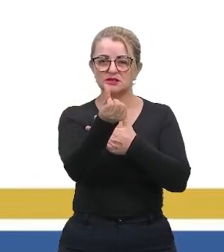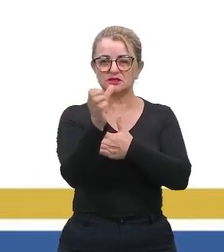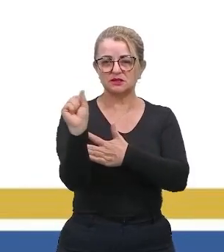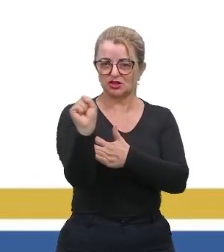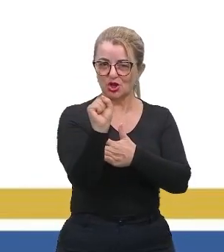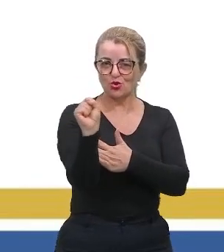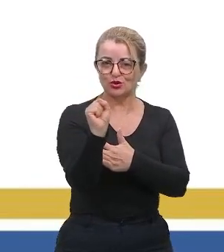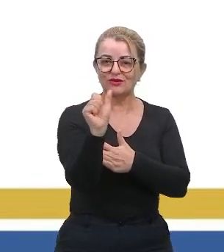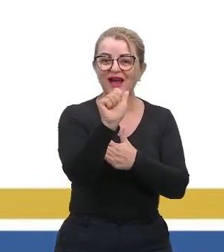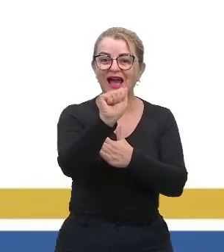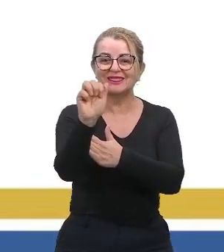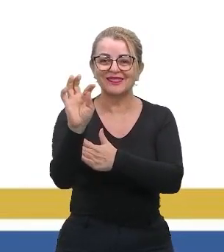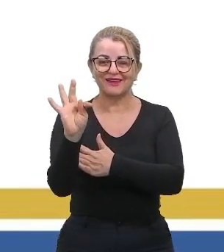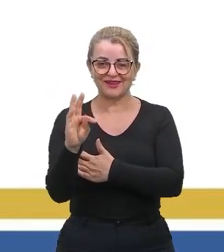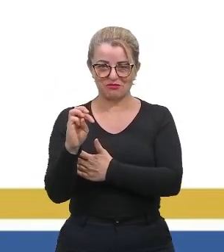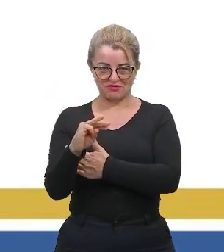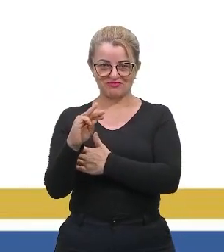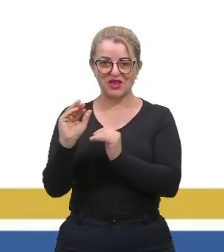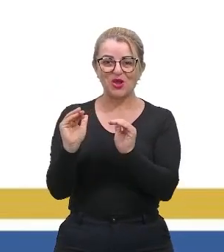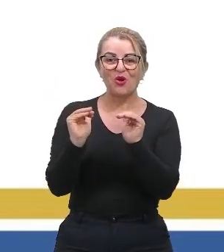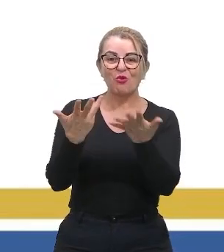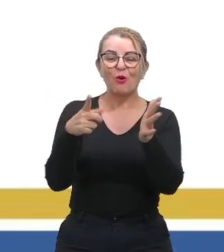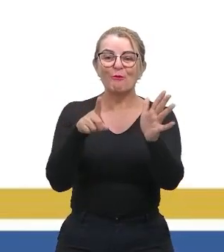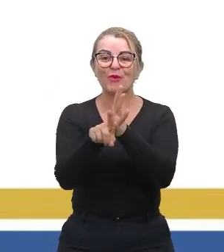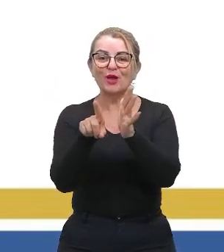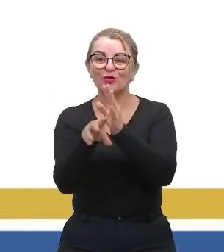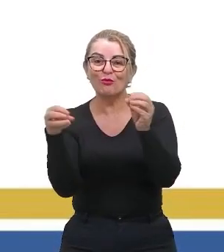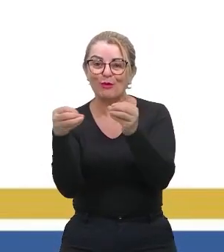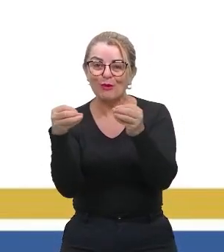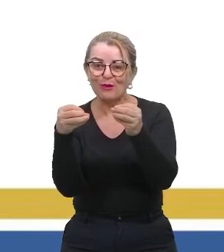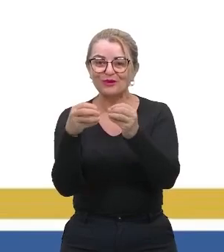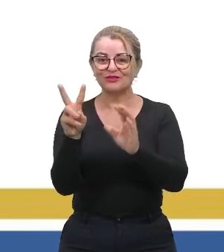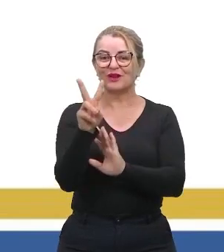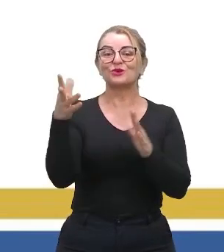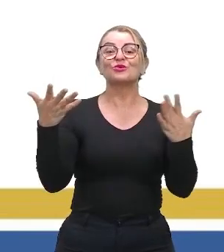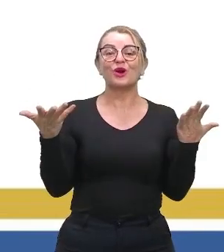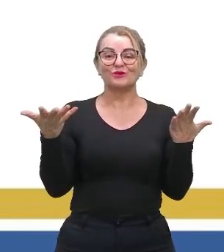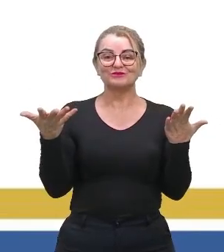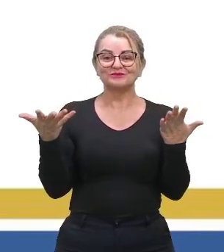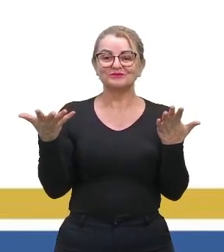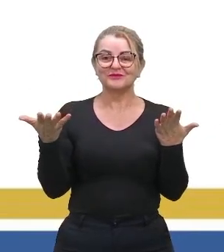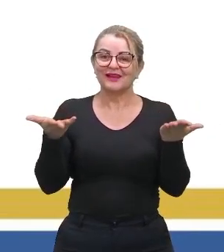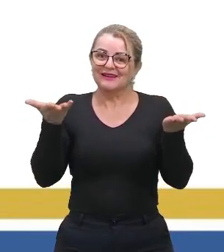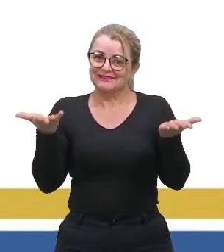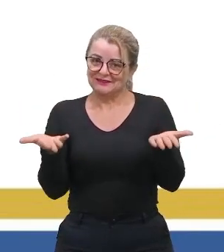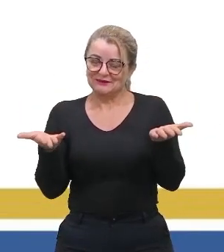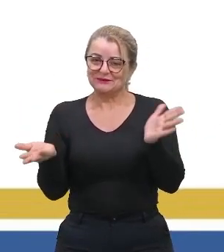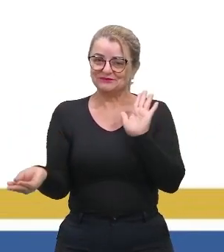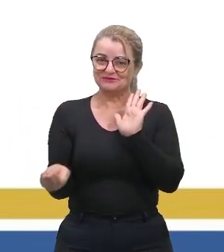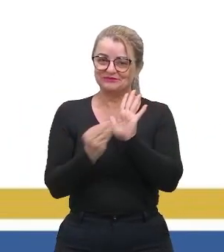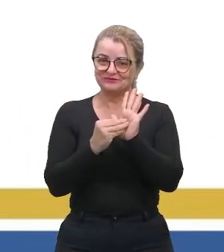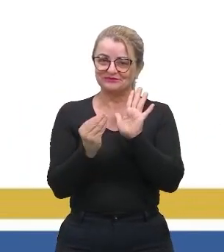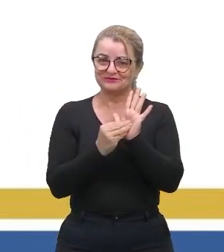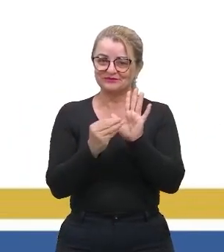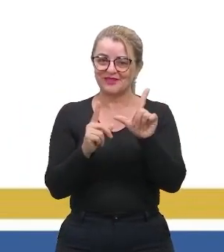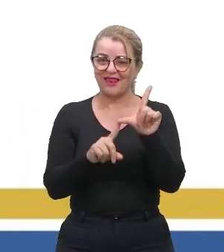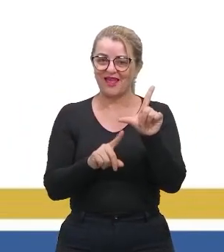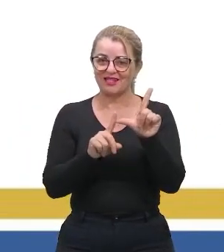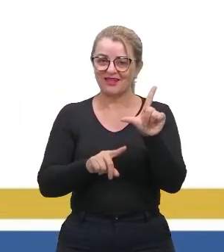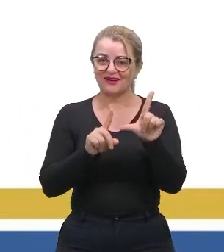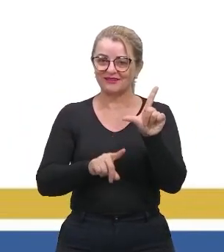75,68 atm. Qual a alternativa que mais se aproxima desse valor aí? Então, nosso gabarito vai ser a